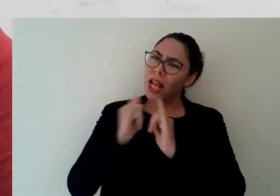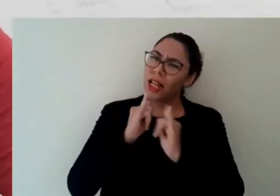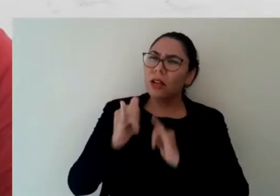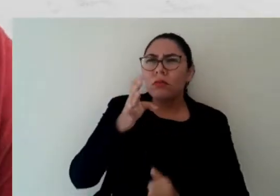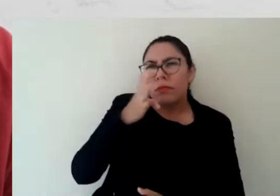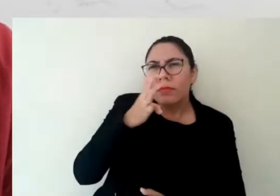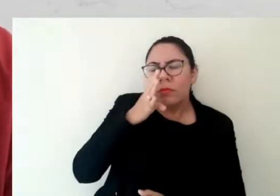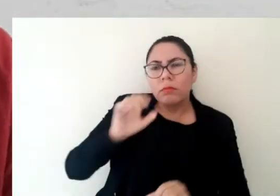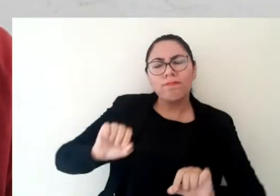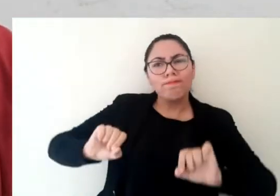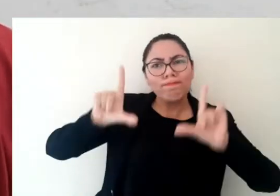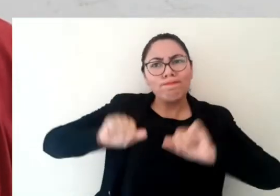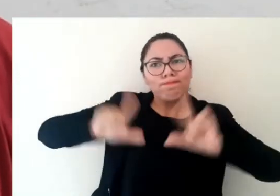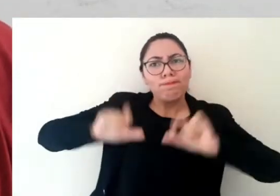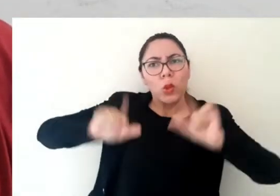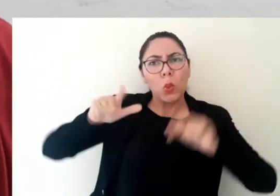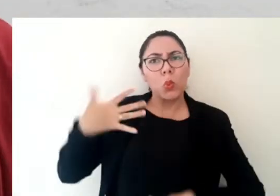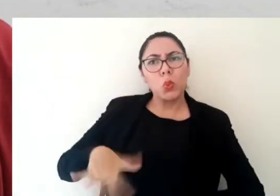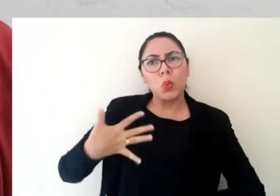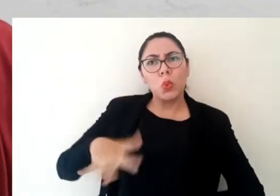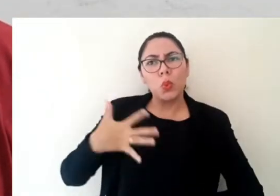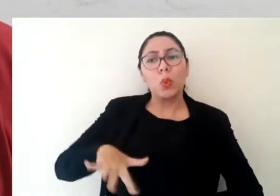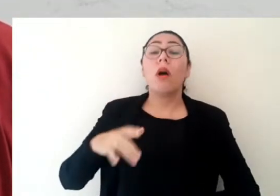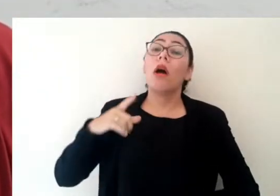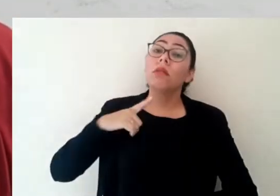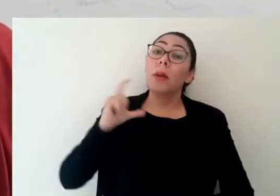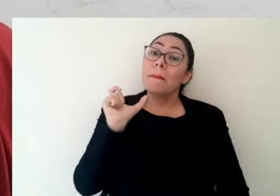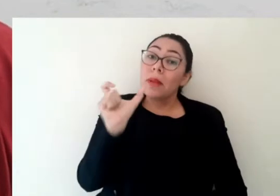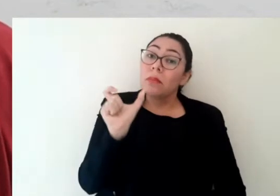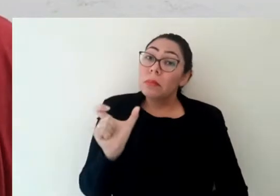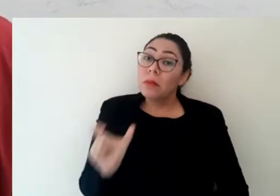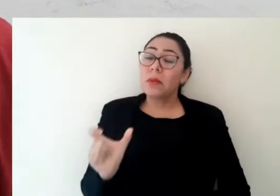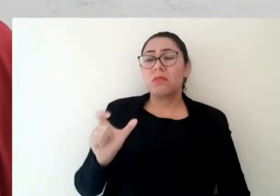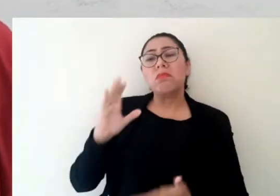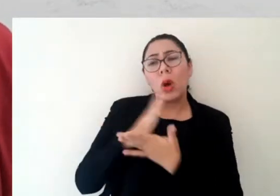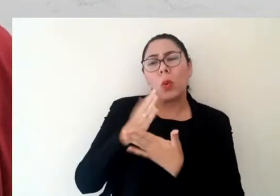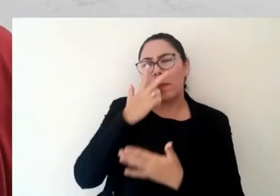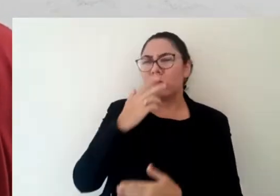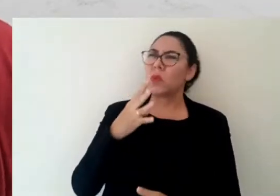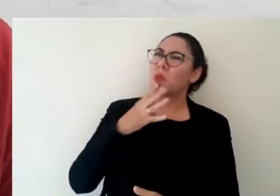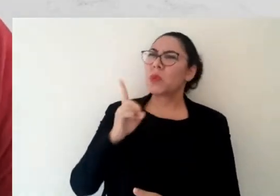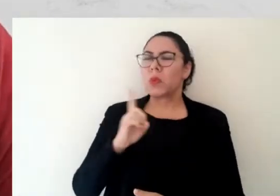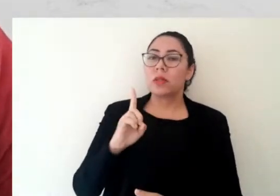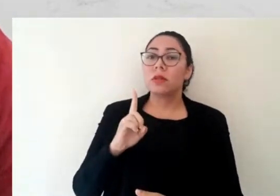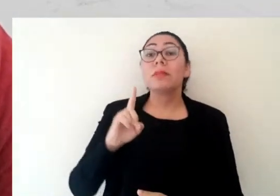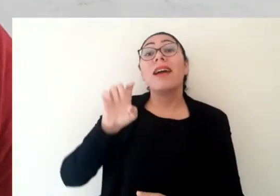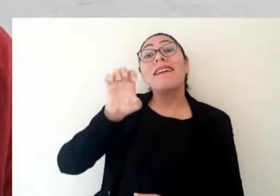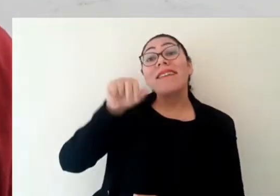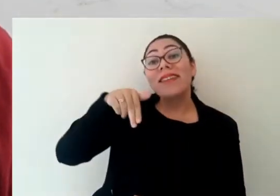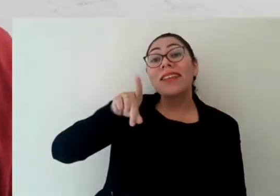estar em casa, não é para estar na rua, você deve ter se deparado com alguns léxicos que são bem diferentes, como é o caso de